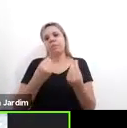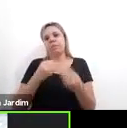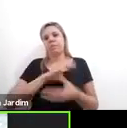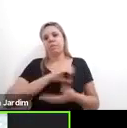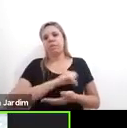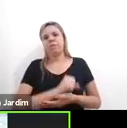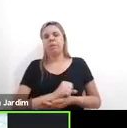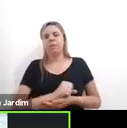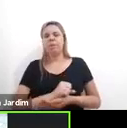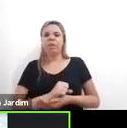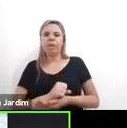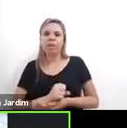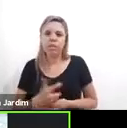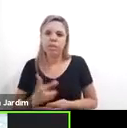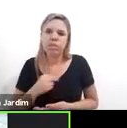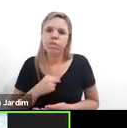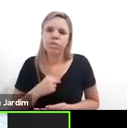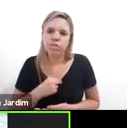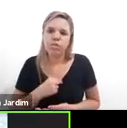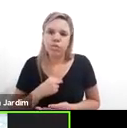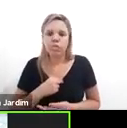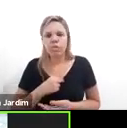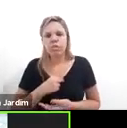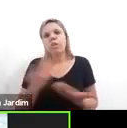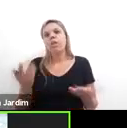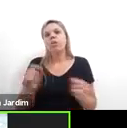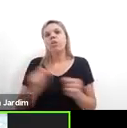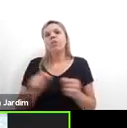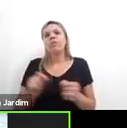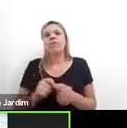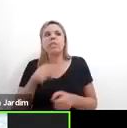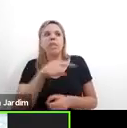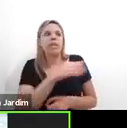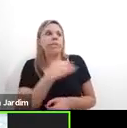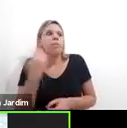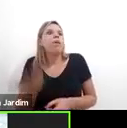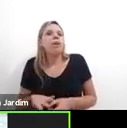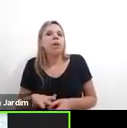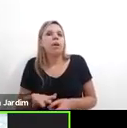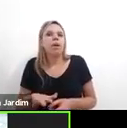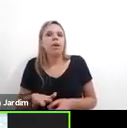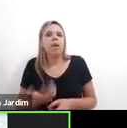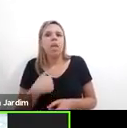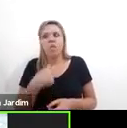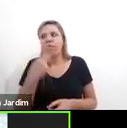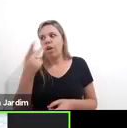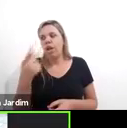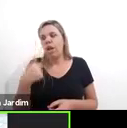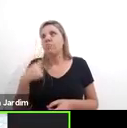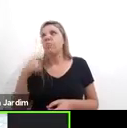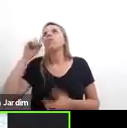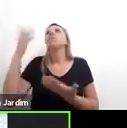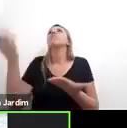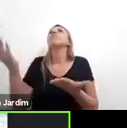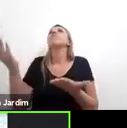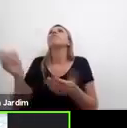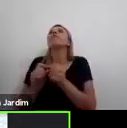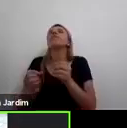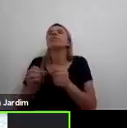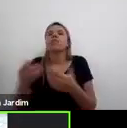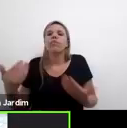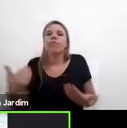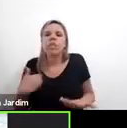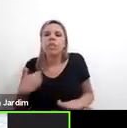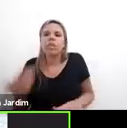mamadas, nossa. E aí, ela inclusive, falou, eu falei, mas o que eu vou fazer? Ele vai morrer. Juro que eu falava isso, eu falei assim, meu Deus, o que que vai ser? Que eu vou